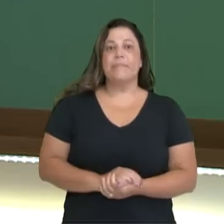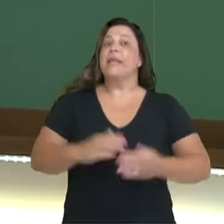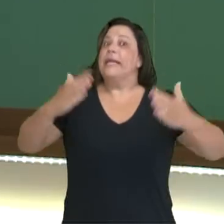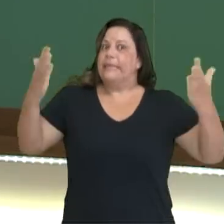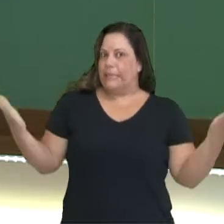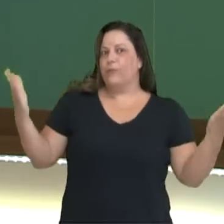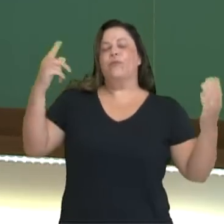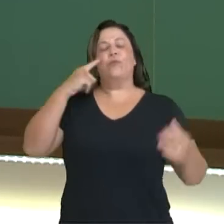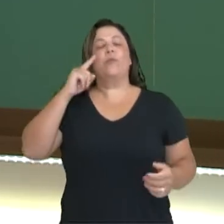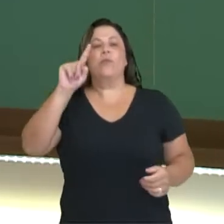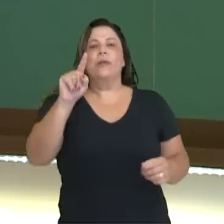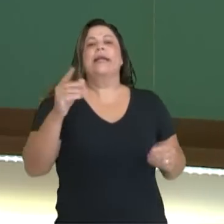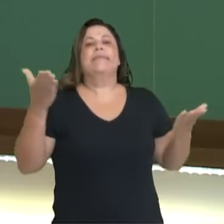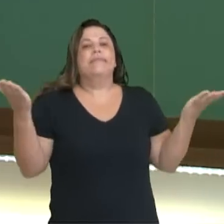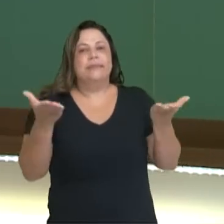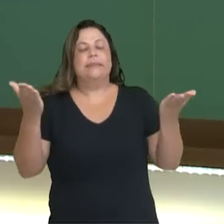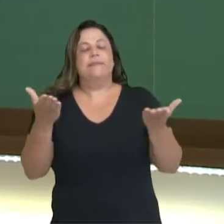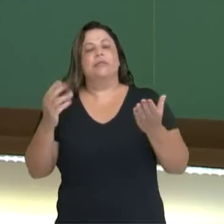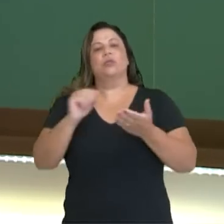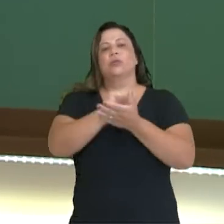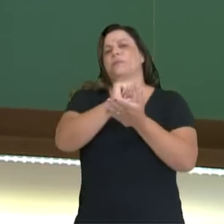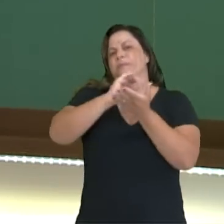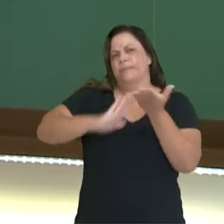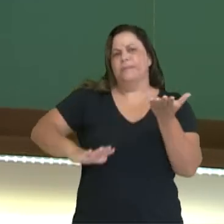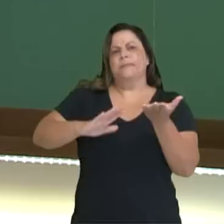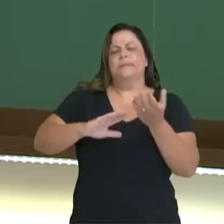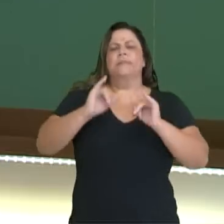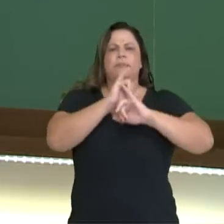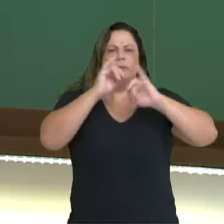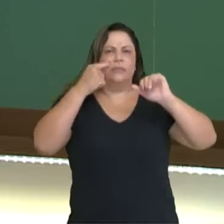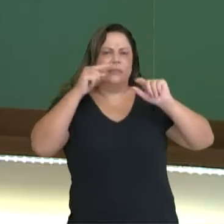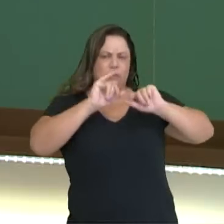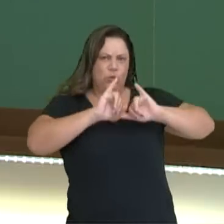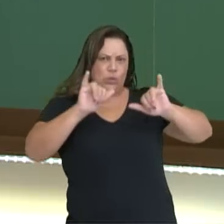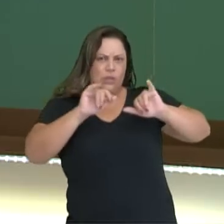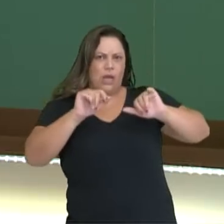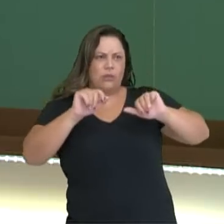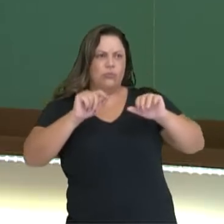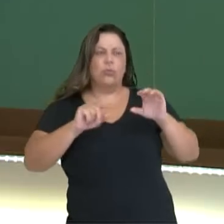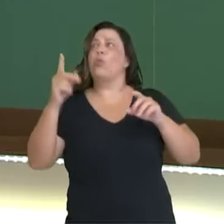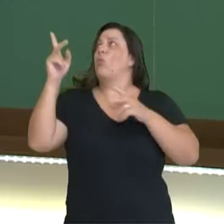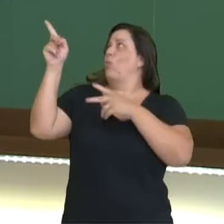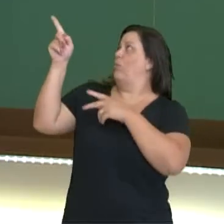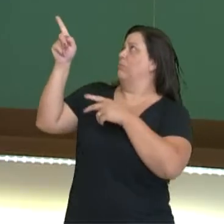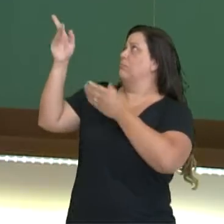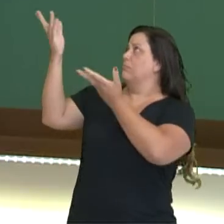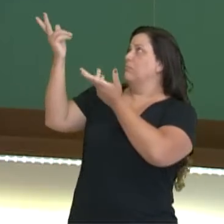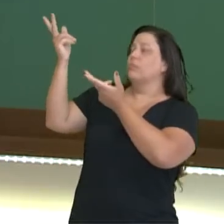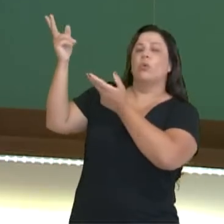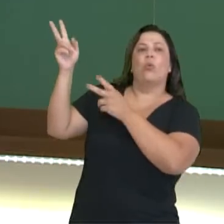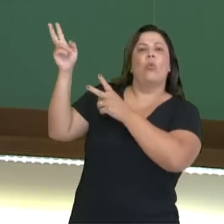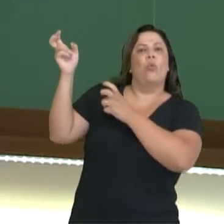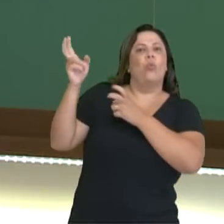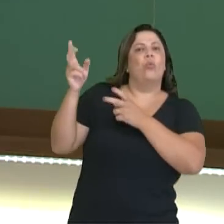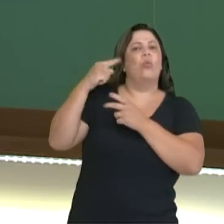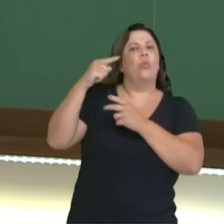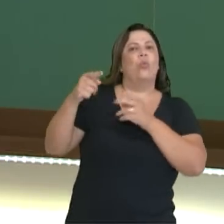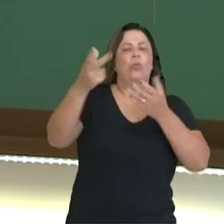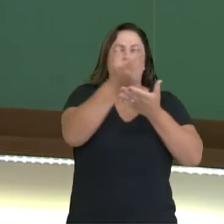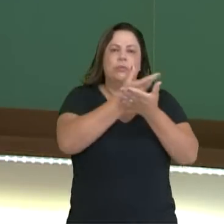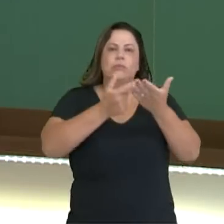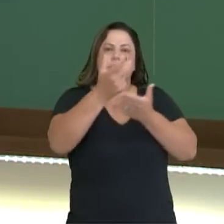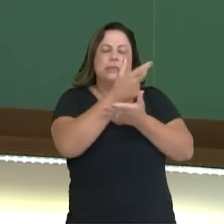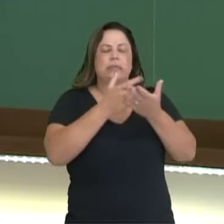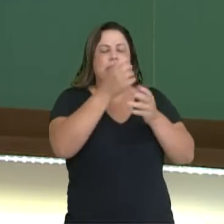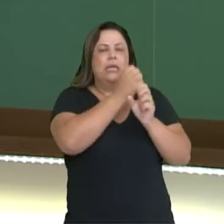Vamos lá então, pessoal, aqui vejam um exercício que tem um enunciado com uma figura. E dessa figura, vocês anotam os dados